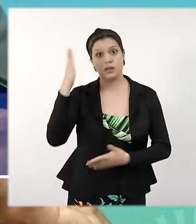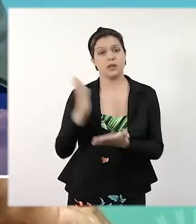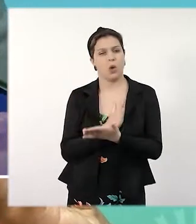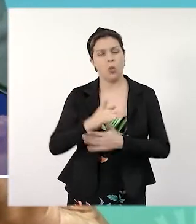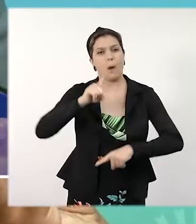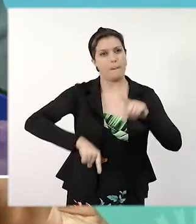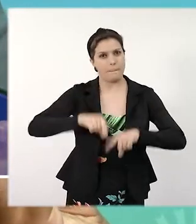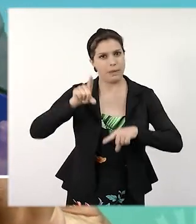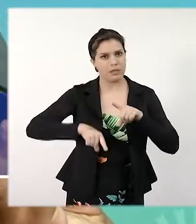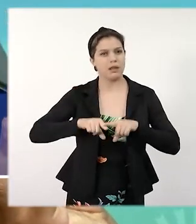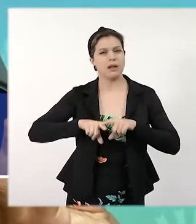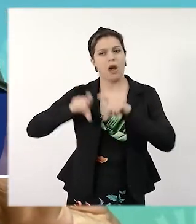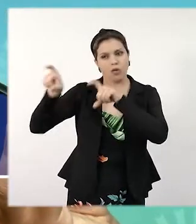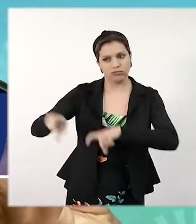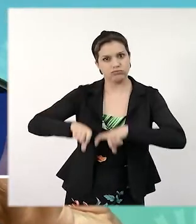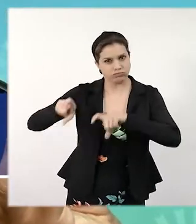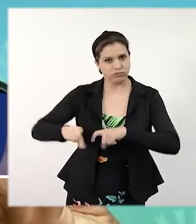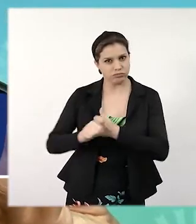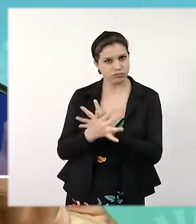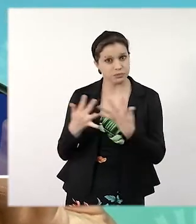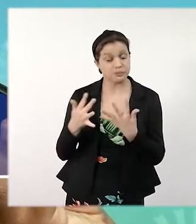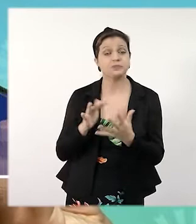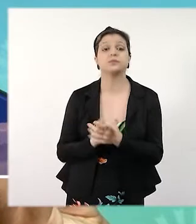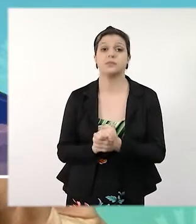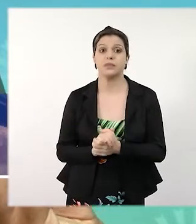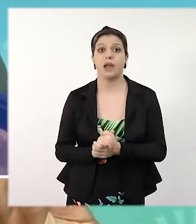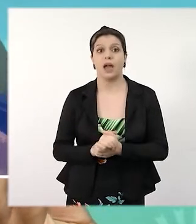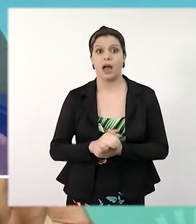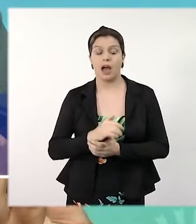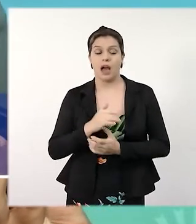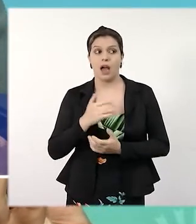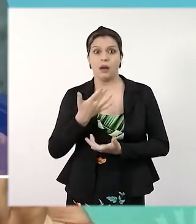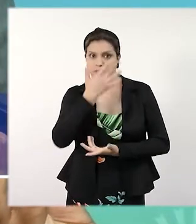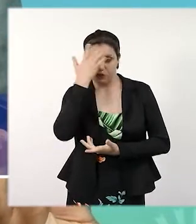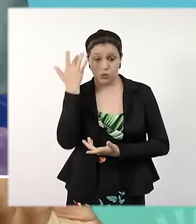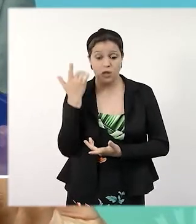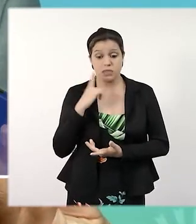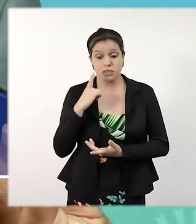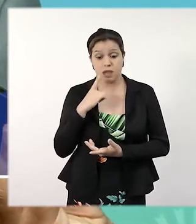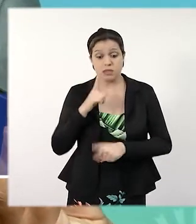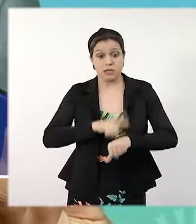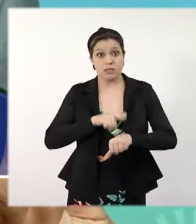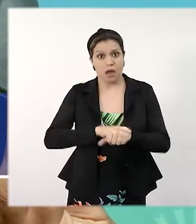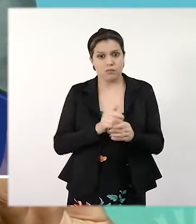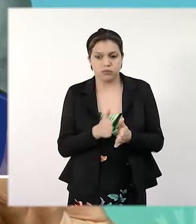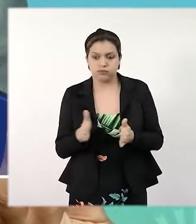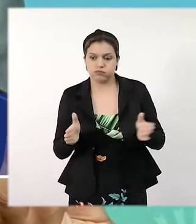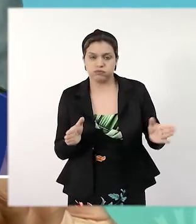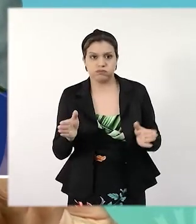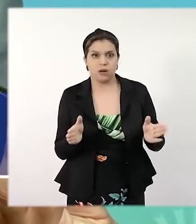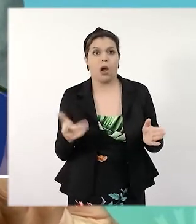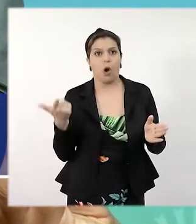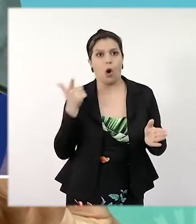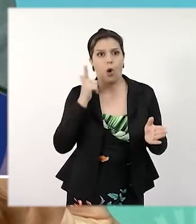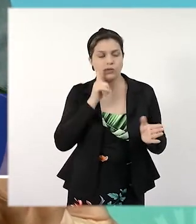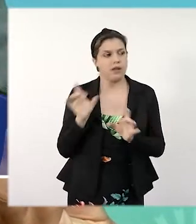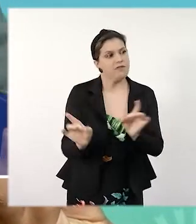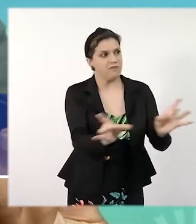com alguns produtos do agronegócio, o comerciante tem um tempo hábil para comercializar essa mercadoria. E assim ele consegue